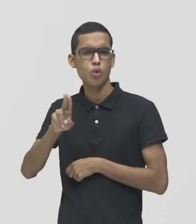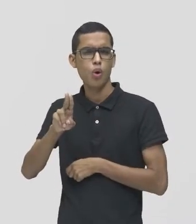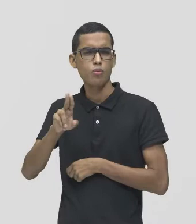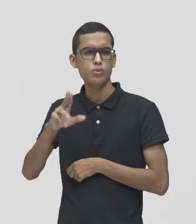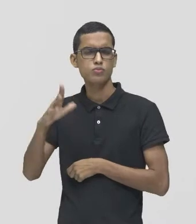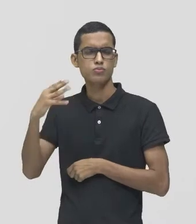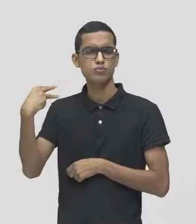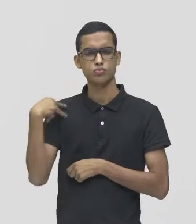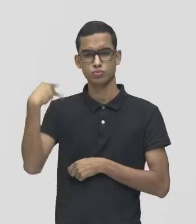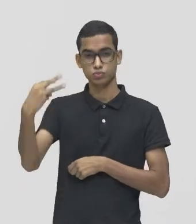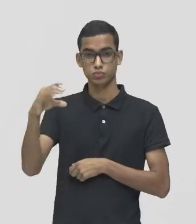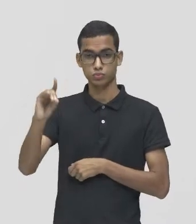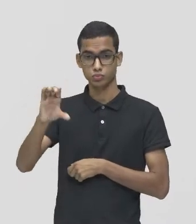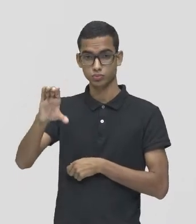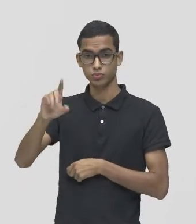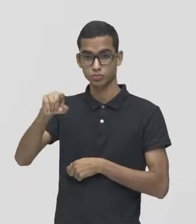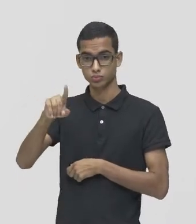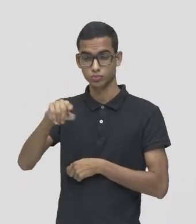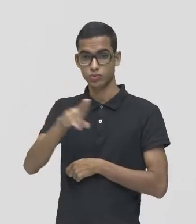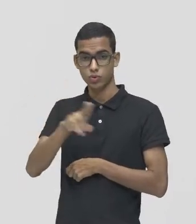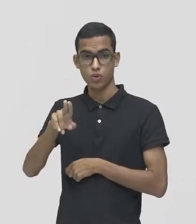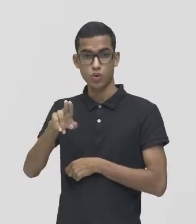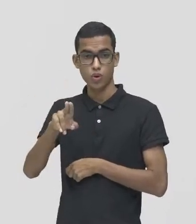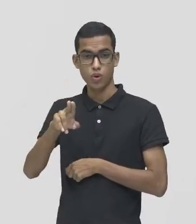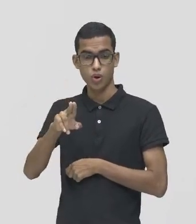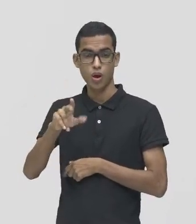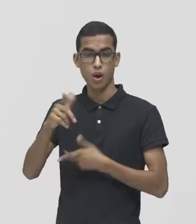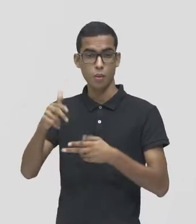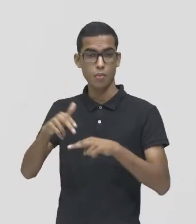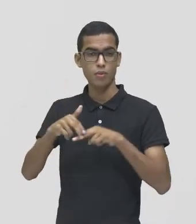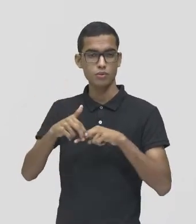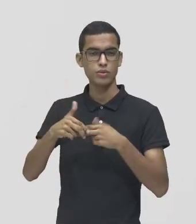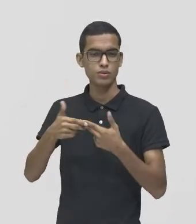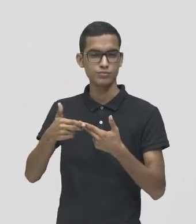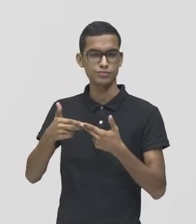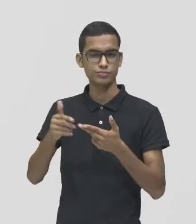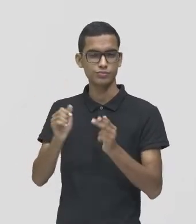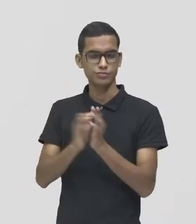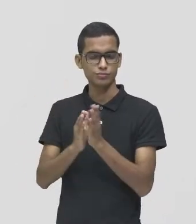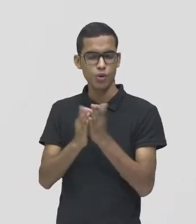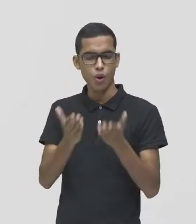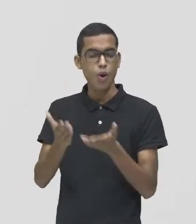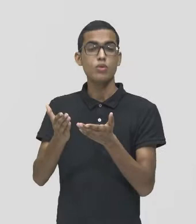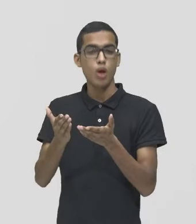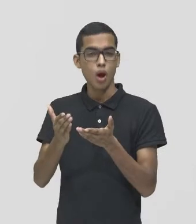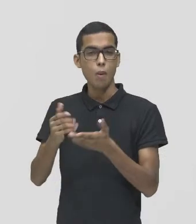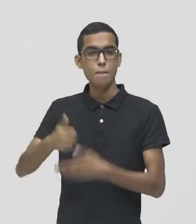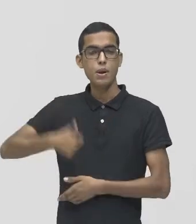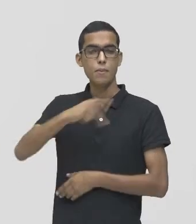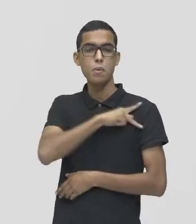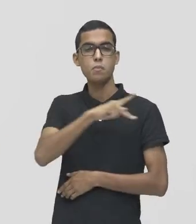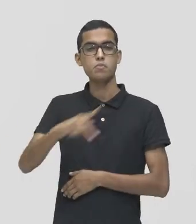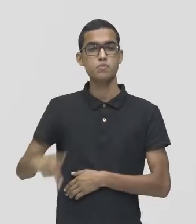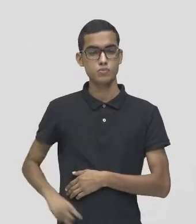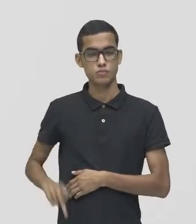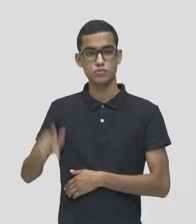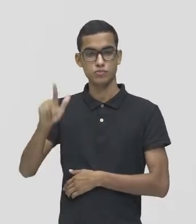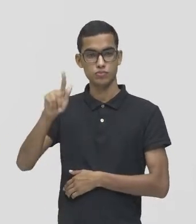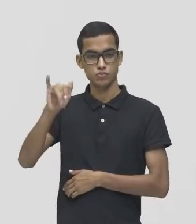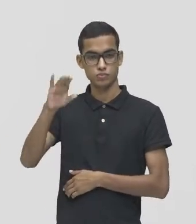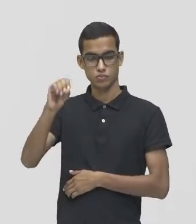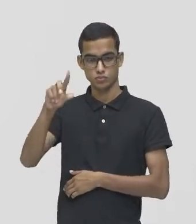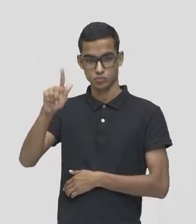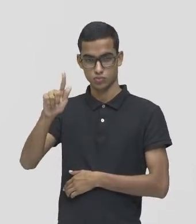DC? Washington, ele é o nome que veio de homenagem ao primeiro presidente dos Estados Unidos, George Washington.